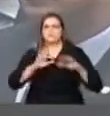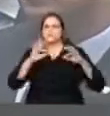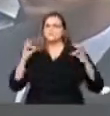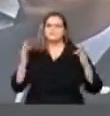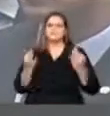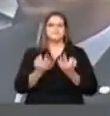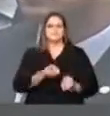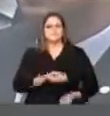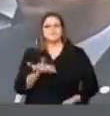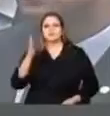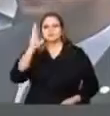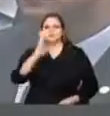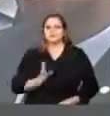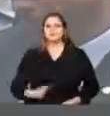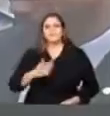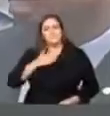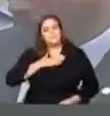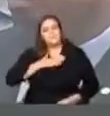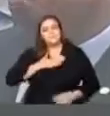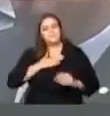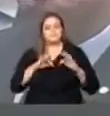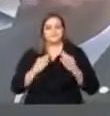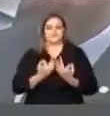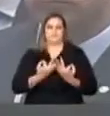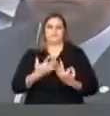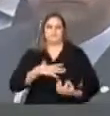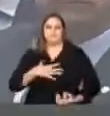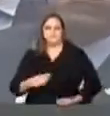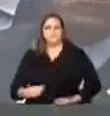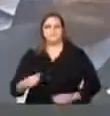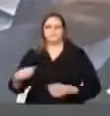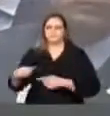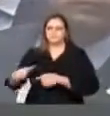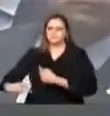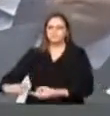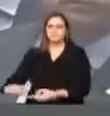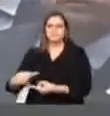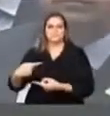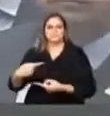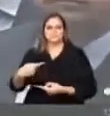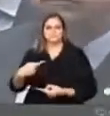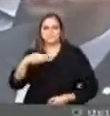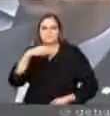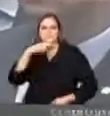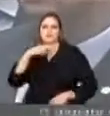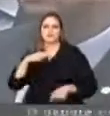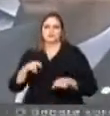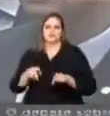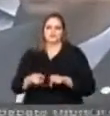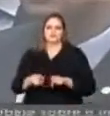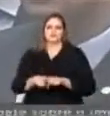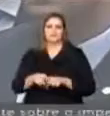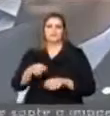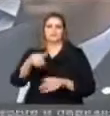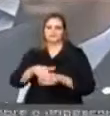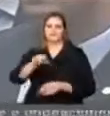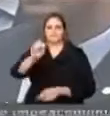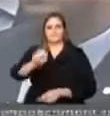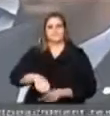brasileira, pela minha família, meus filhos, a geração dos meus filhos e a geração dos meus netos, eu voto sim